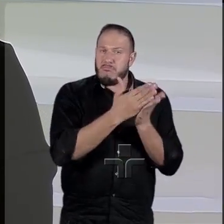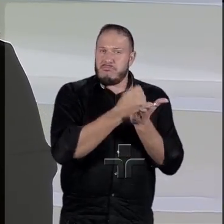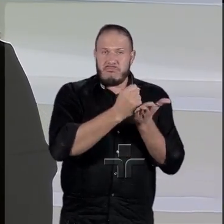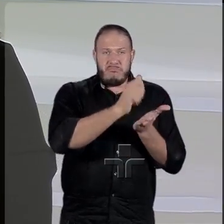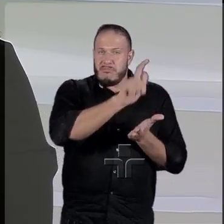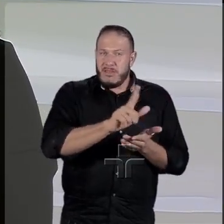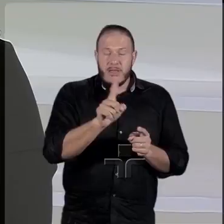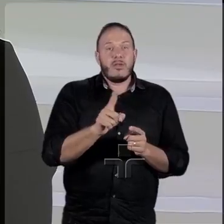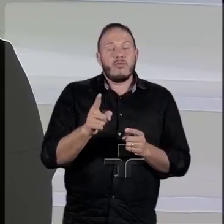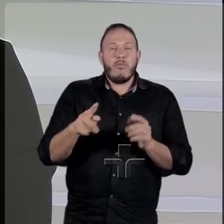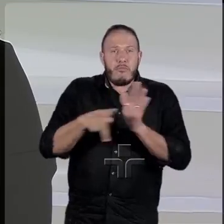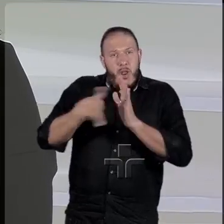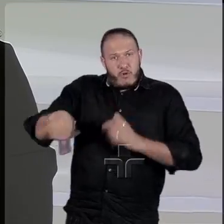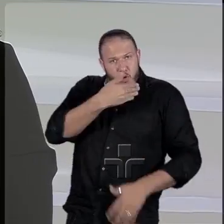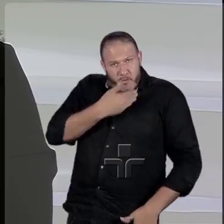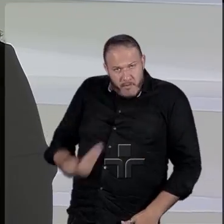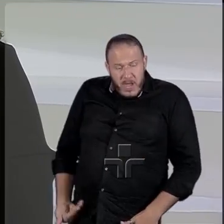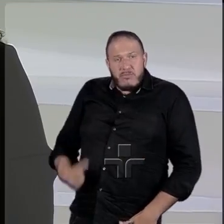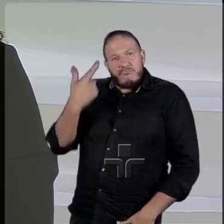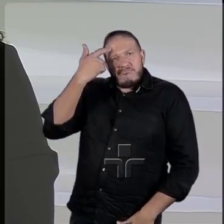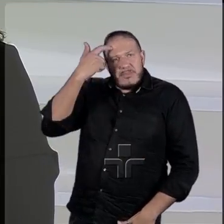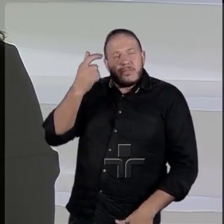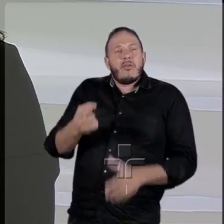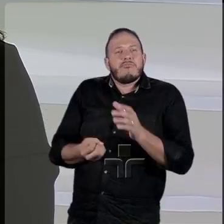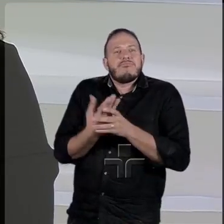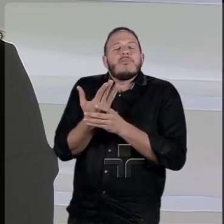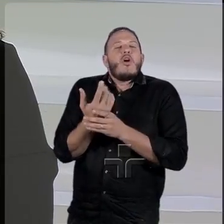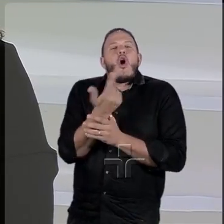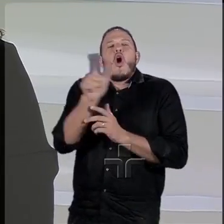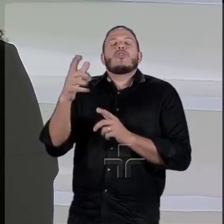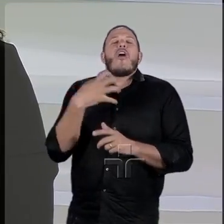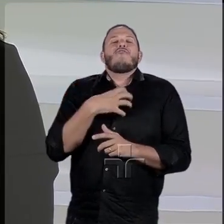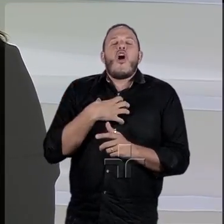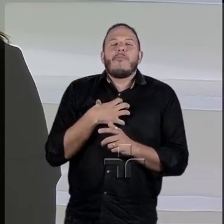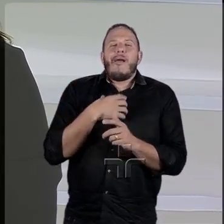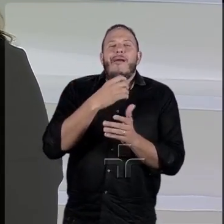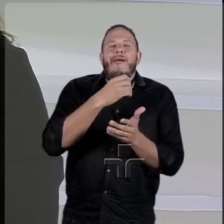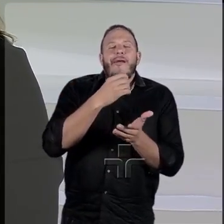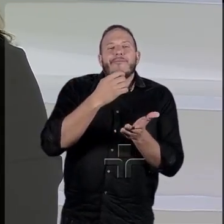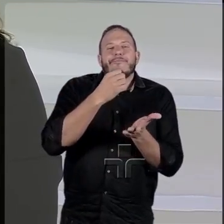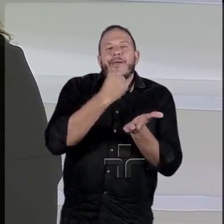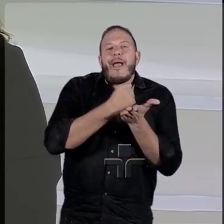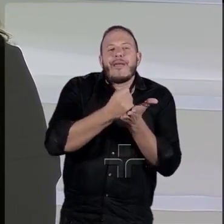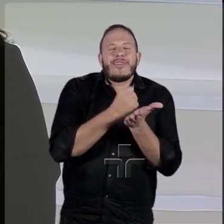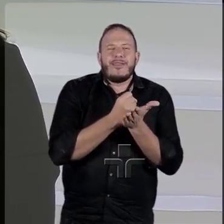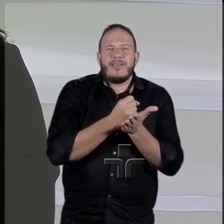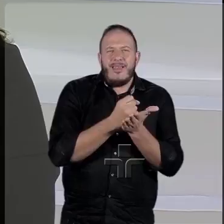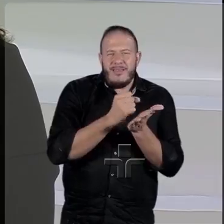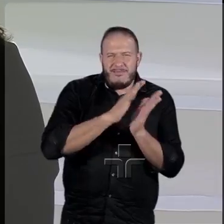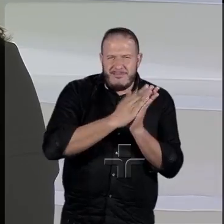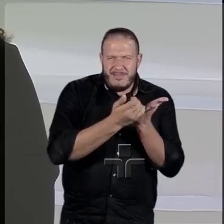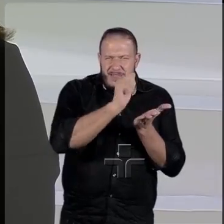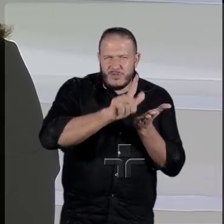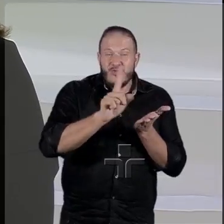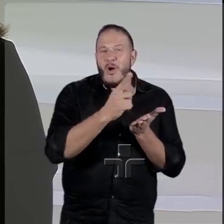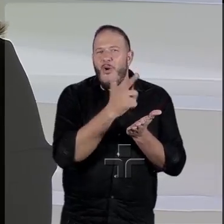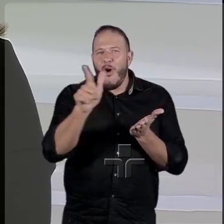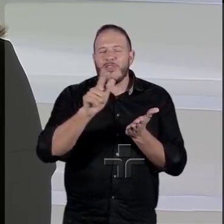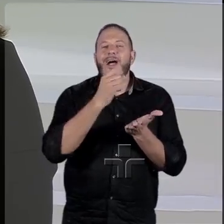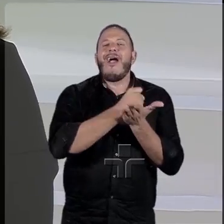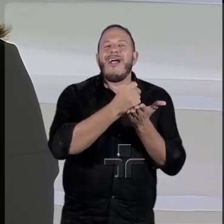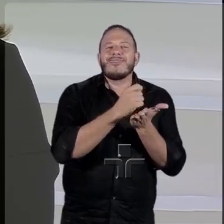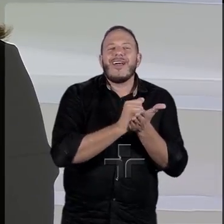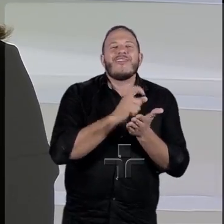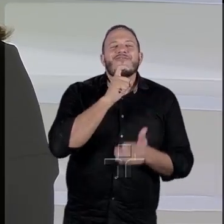possibilidade de criação de outras formas de contratação, né, a carteira verde e amarela, que já teria menos vínculos ou